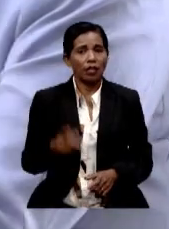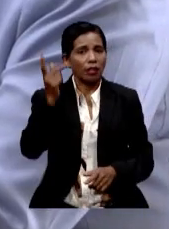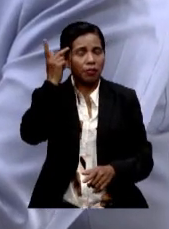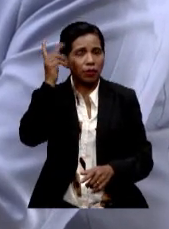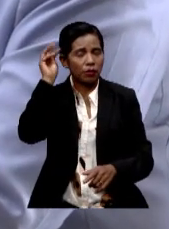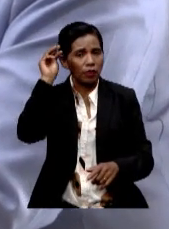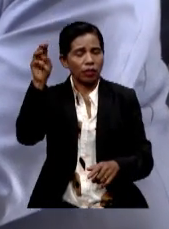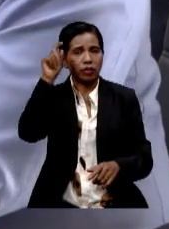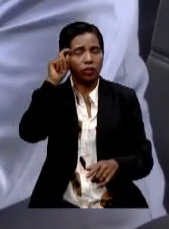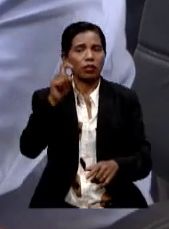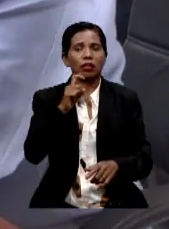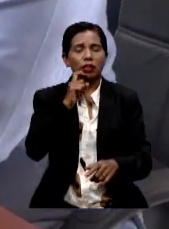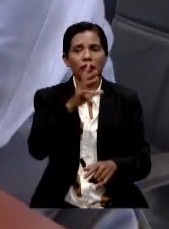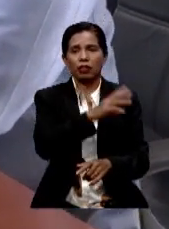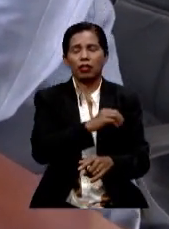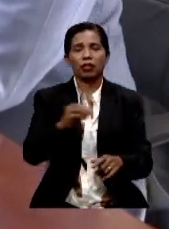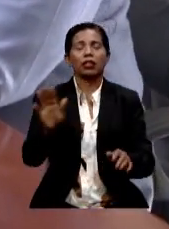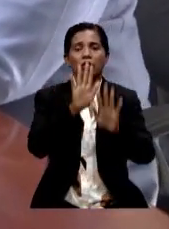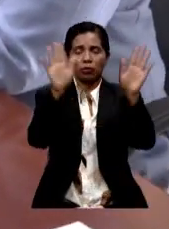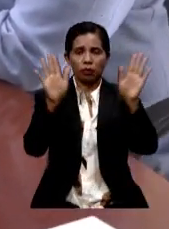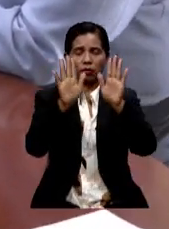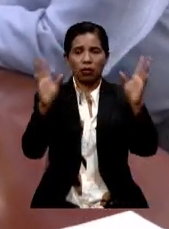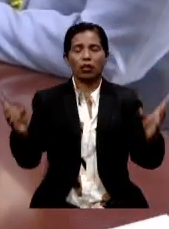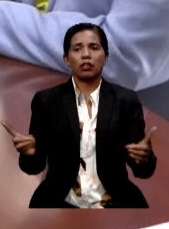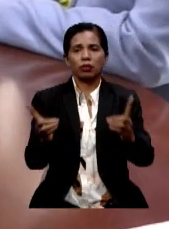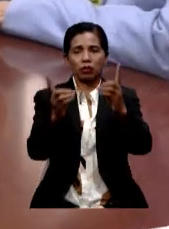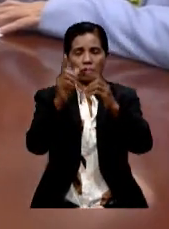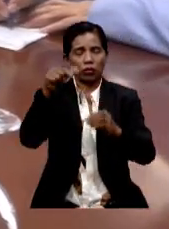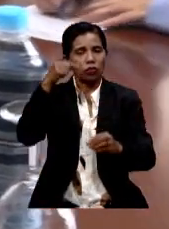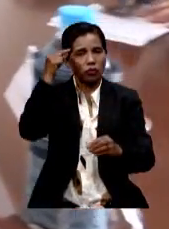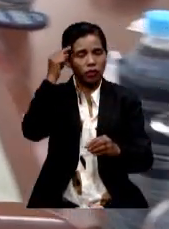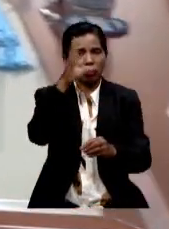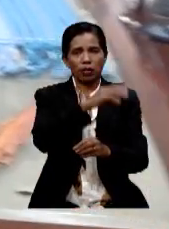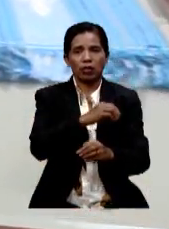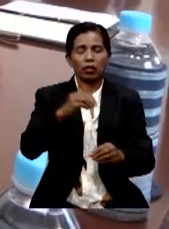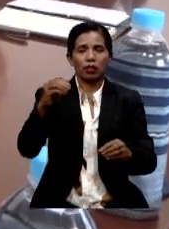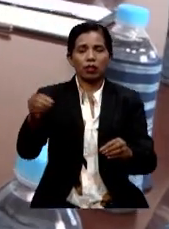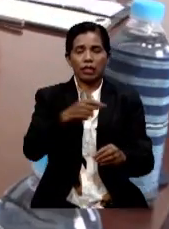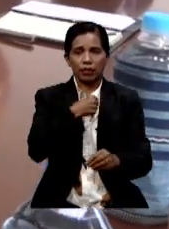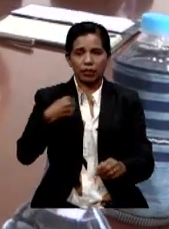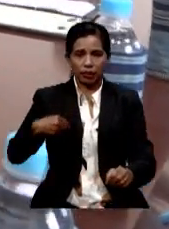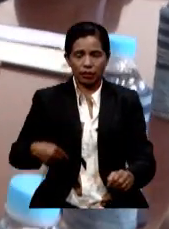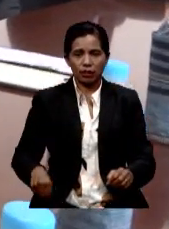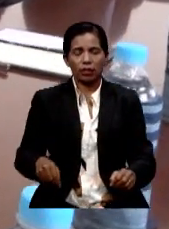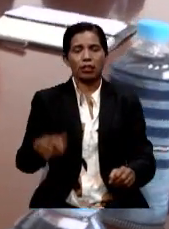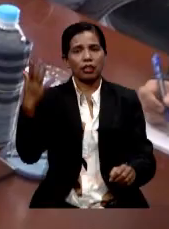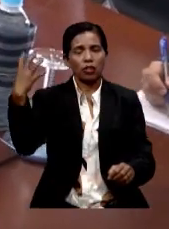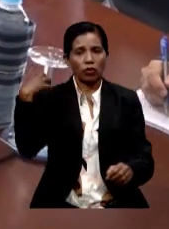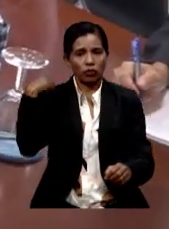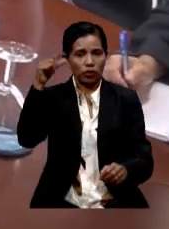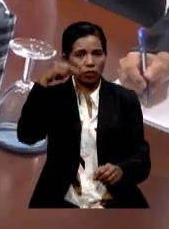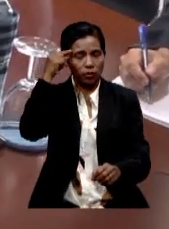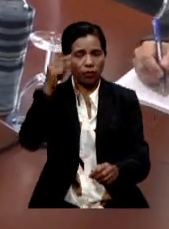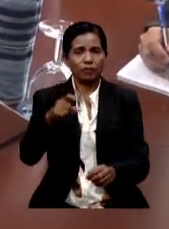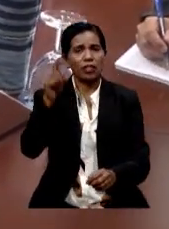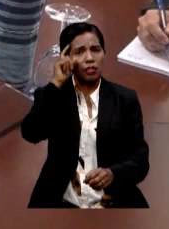Primeiro-ministro Kairala Sanana Guzmão e a domingo, né, assorou malo ao governador província Hunan China e a Palácio Governo.